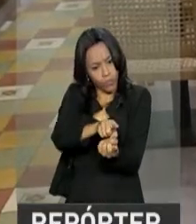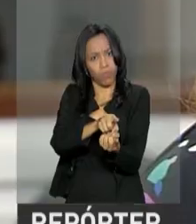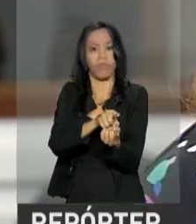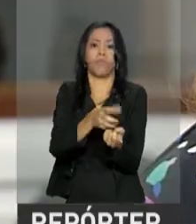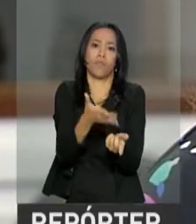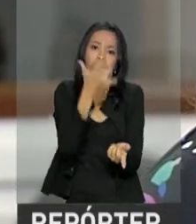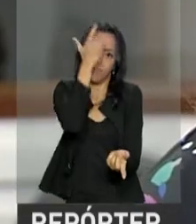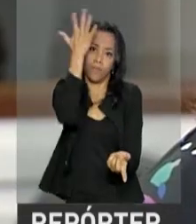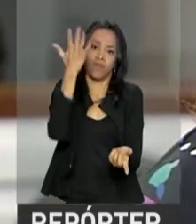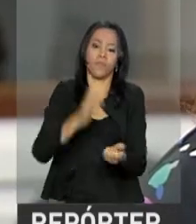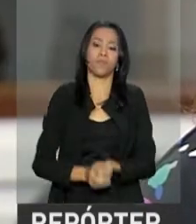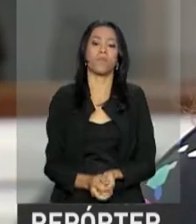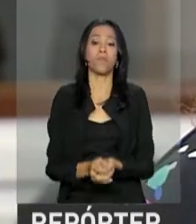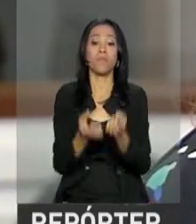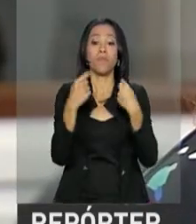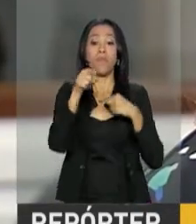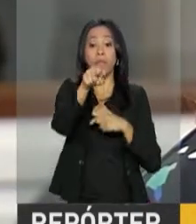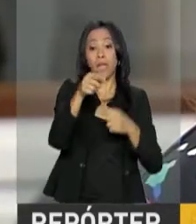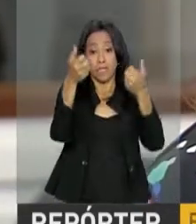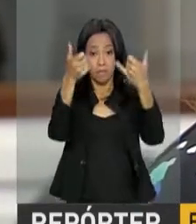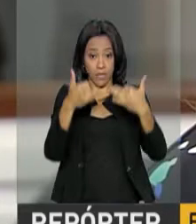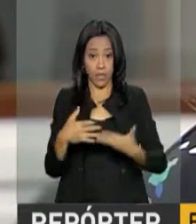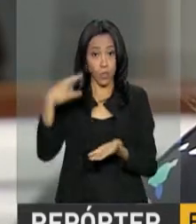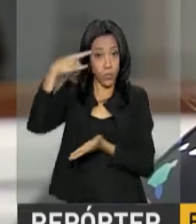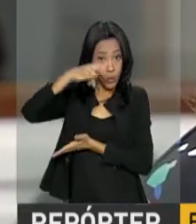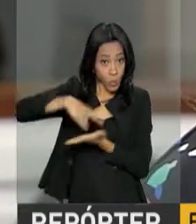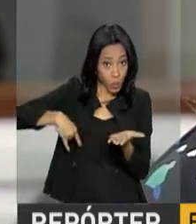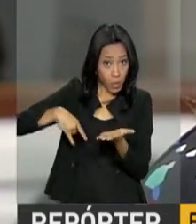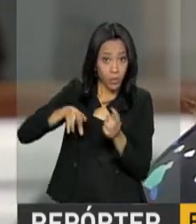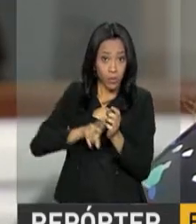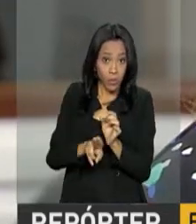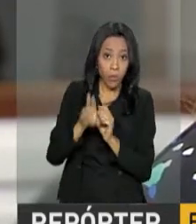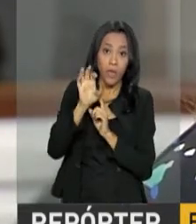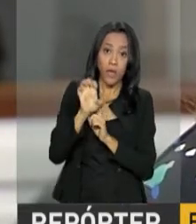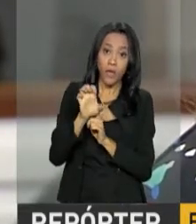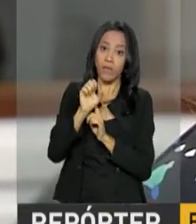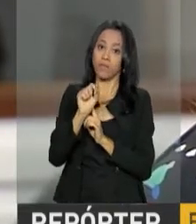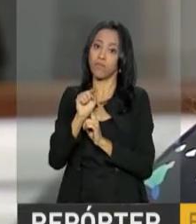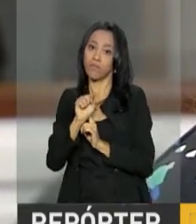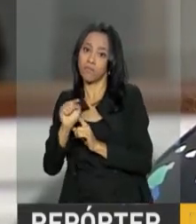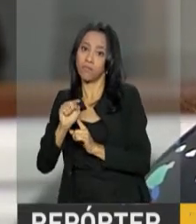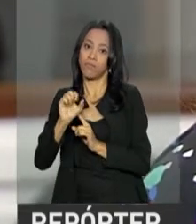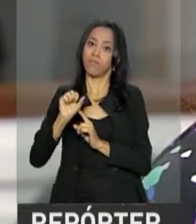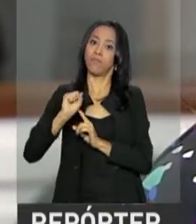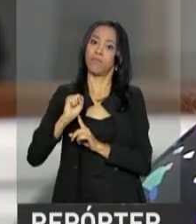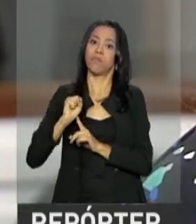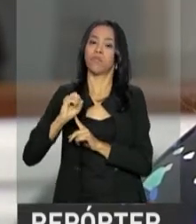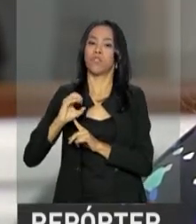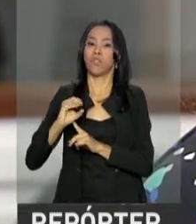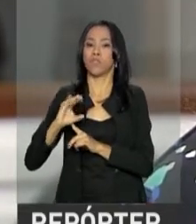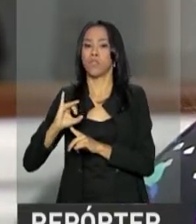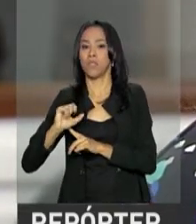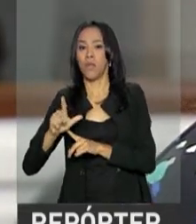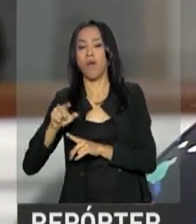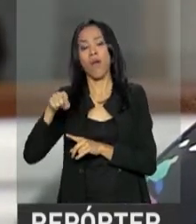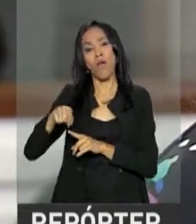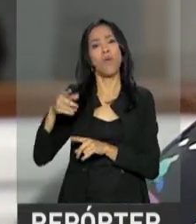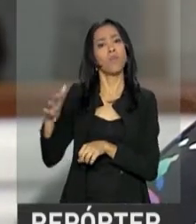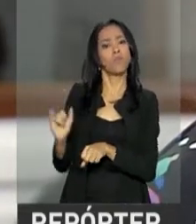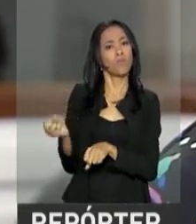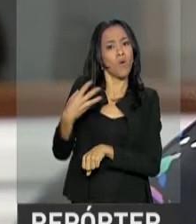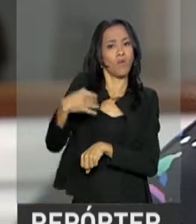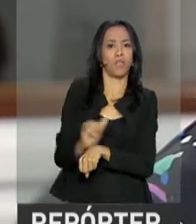pois social é uma nova forma de prestar informações trabalhistas e previdenciárias e